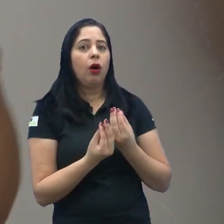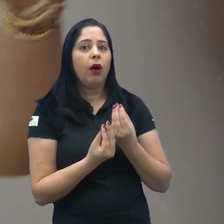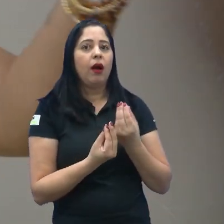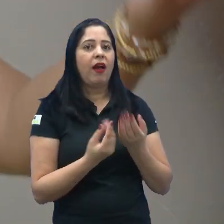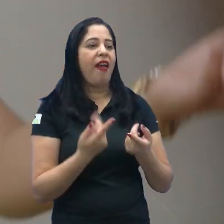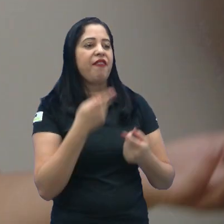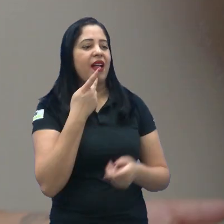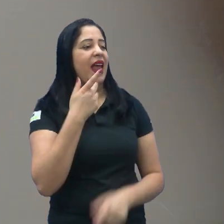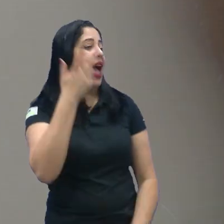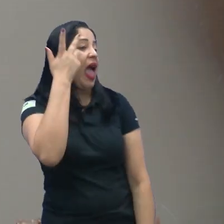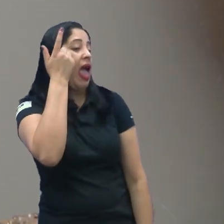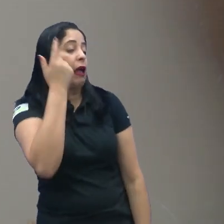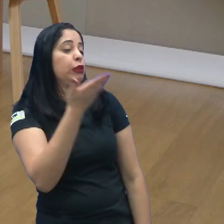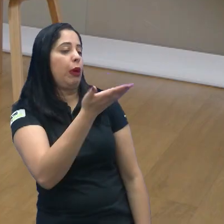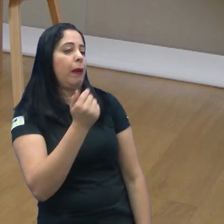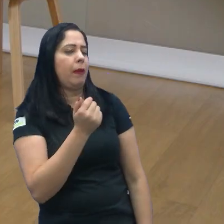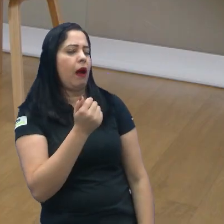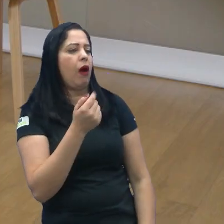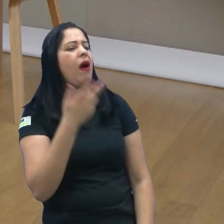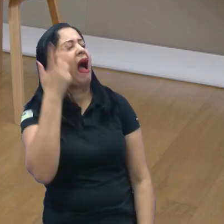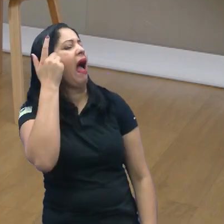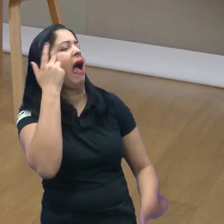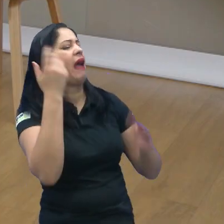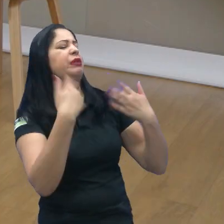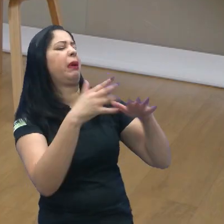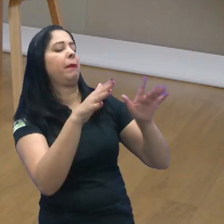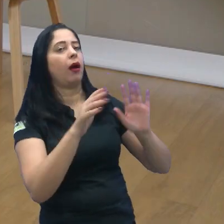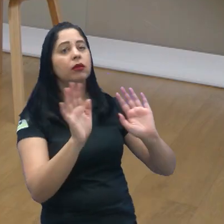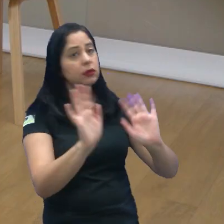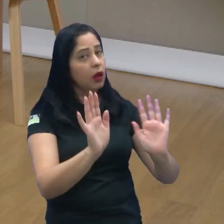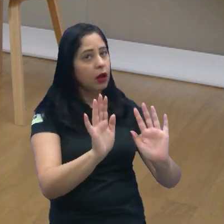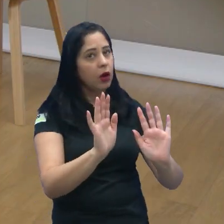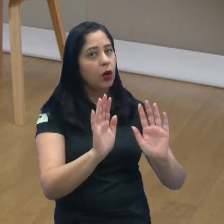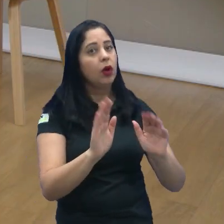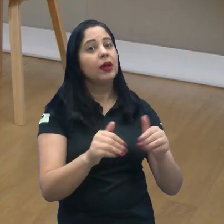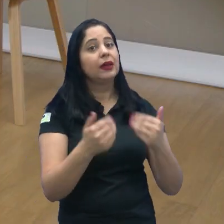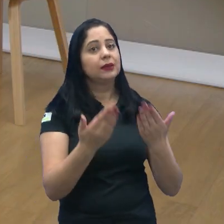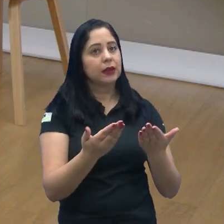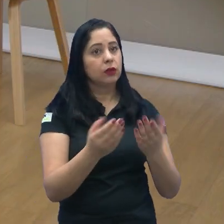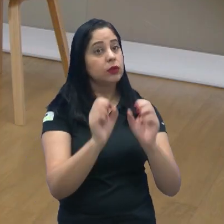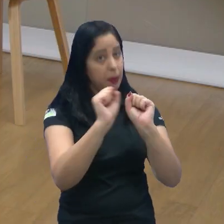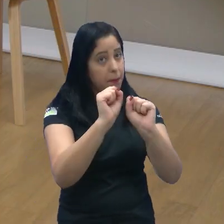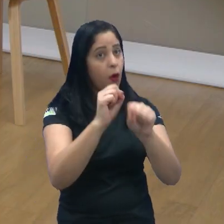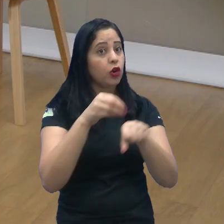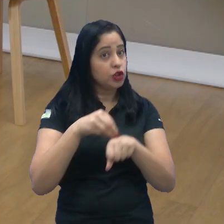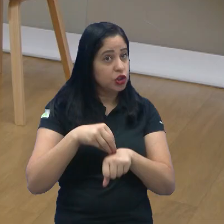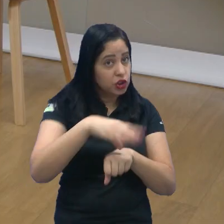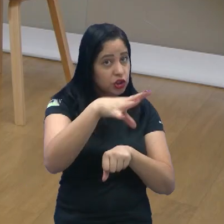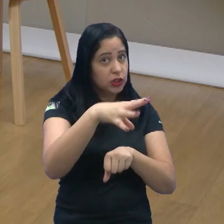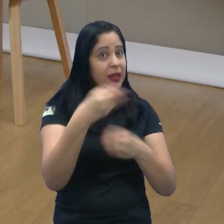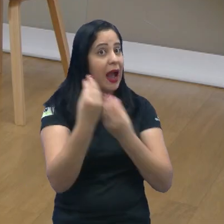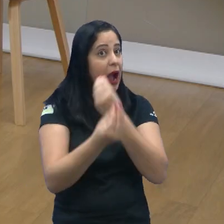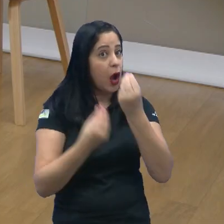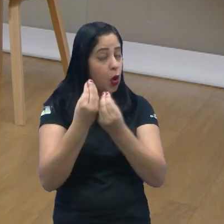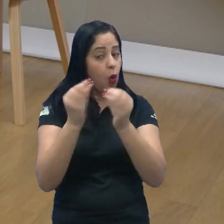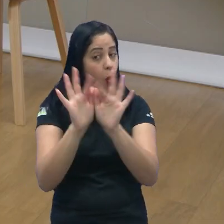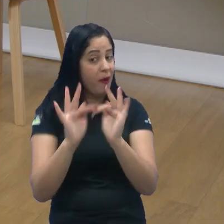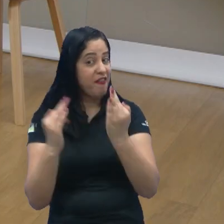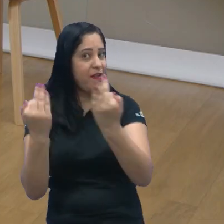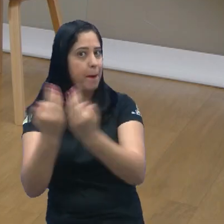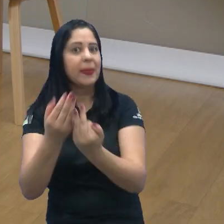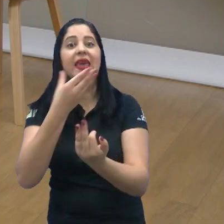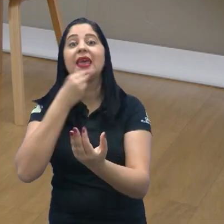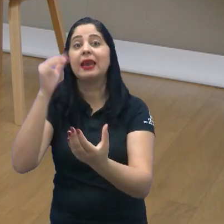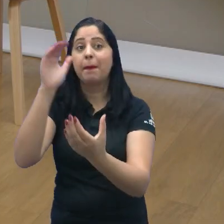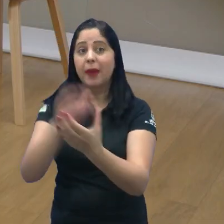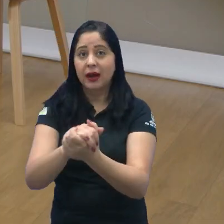porque eu não sei o que a outra pessoa está sentindo. Então agora acho que vale a gente conversar um pouco sobre dicas práticas para os familiares, os maridos, enfim,